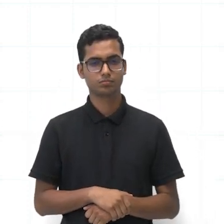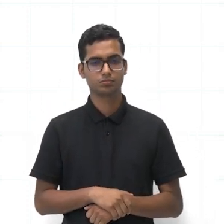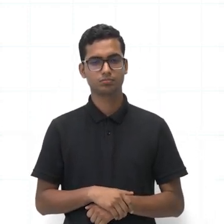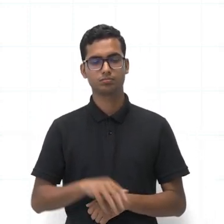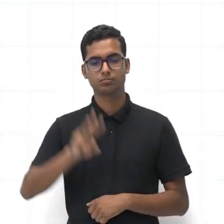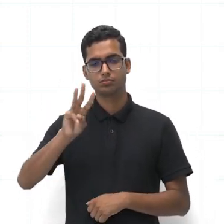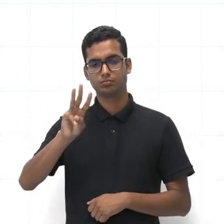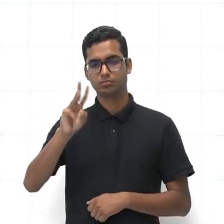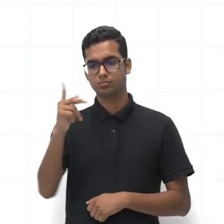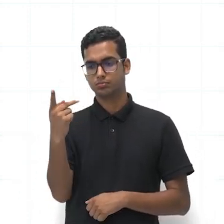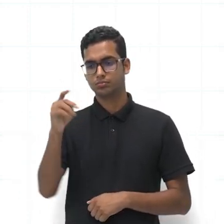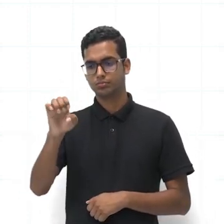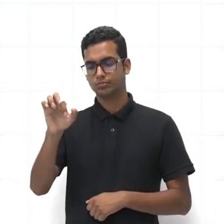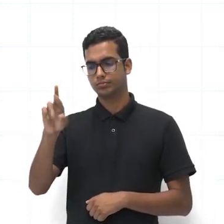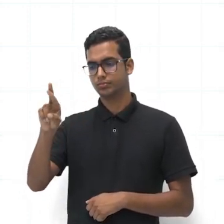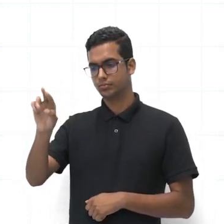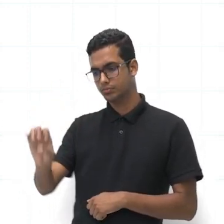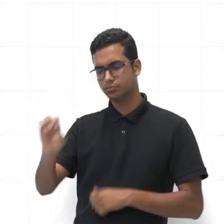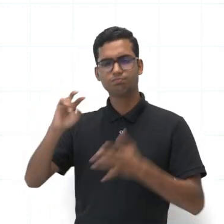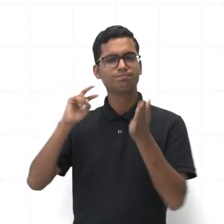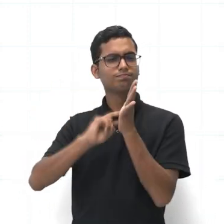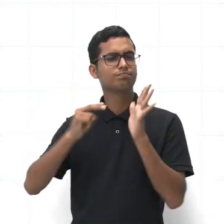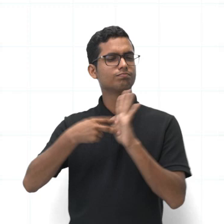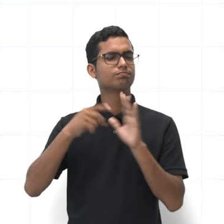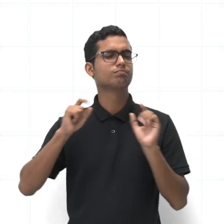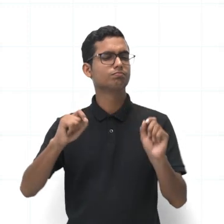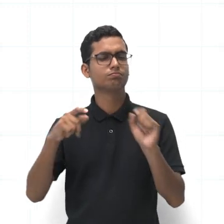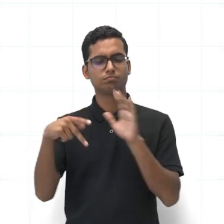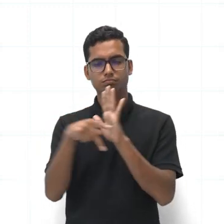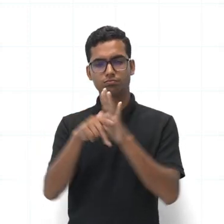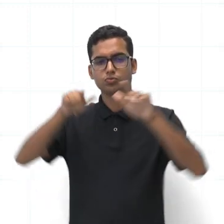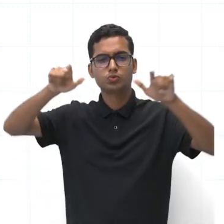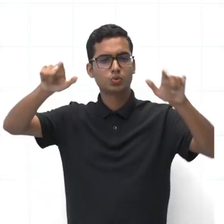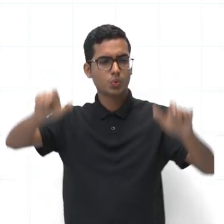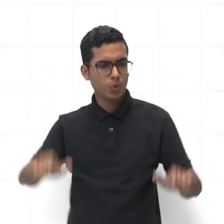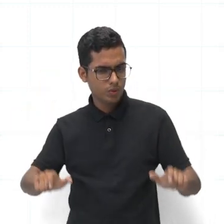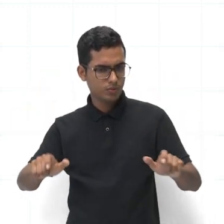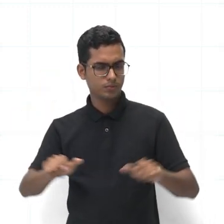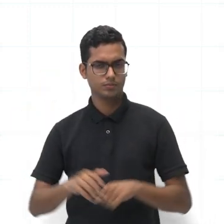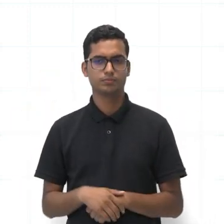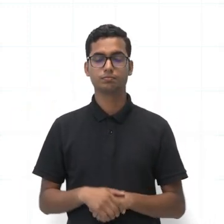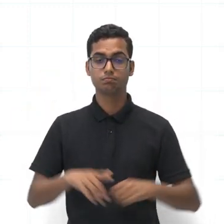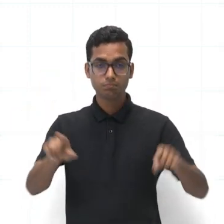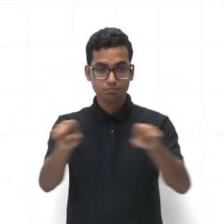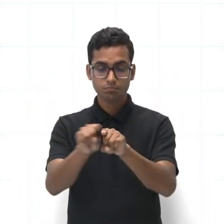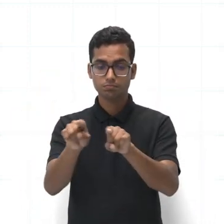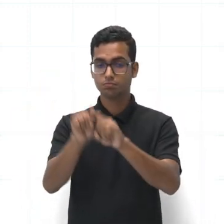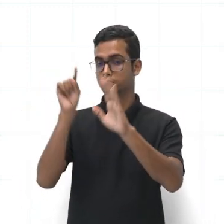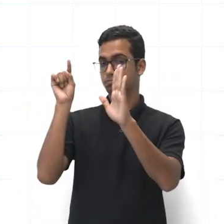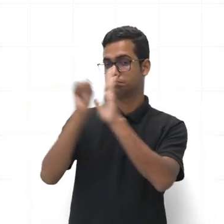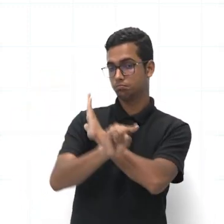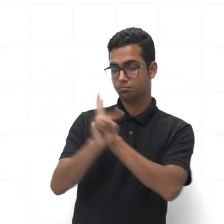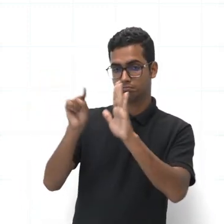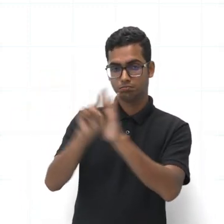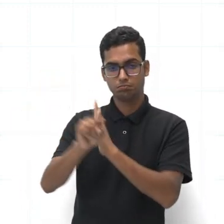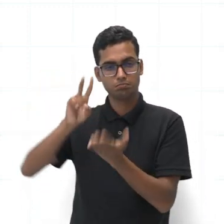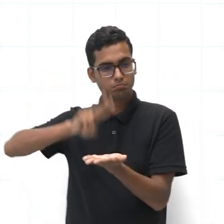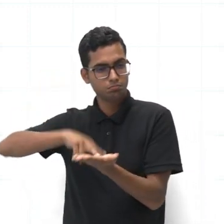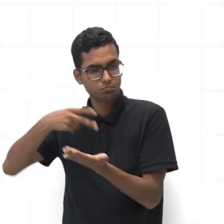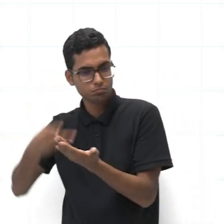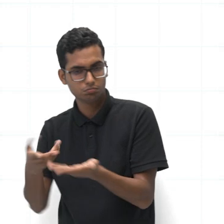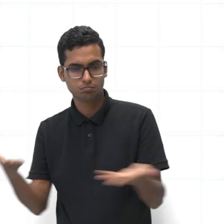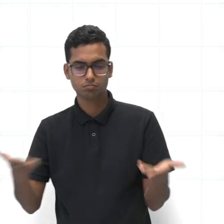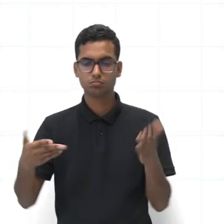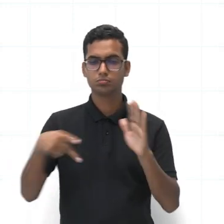Where. Where, né? Where que quer dizer onde. Onde. E a pergunta sendo traduzida quer